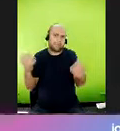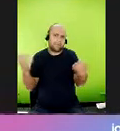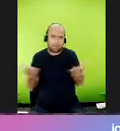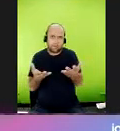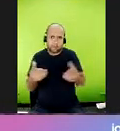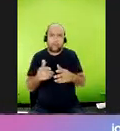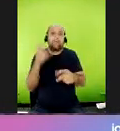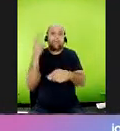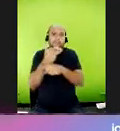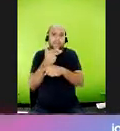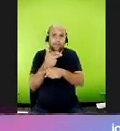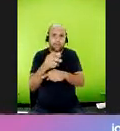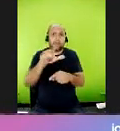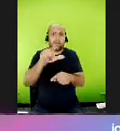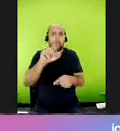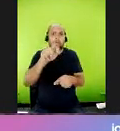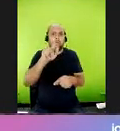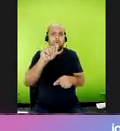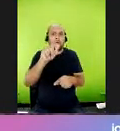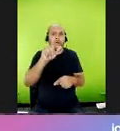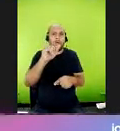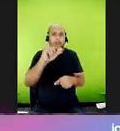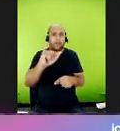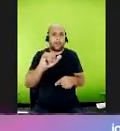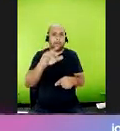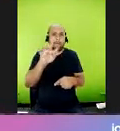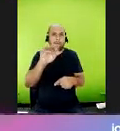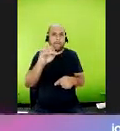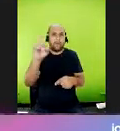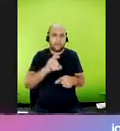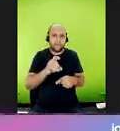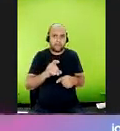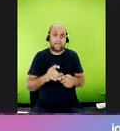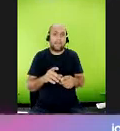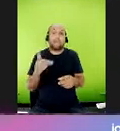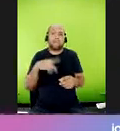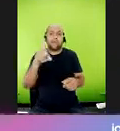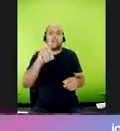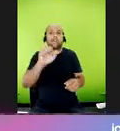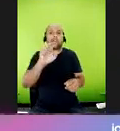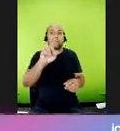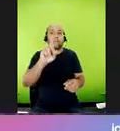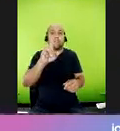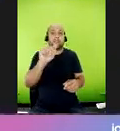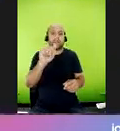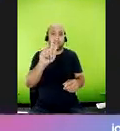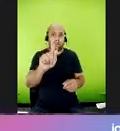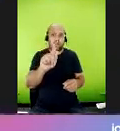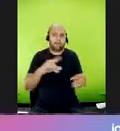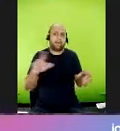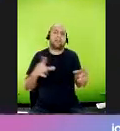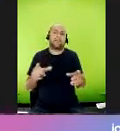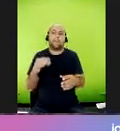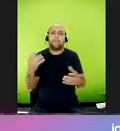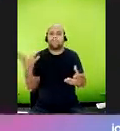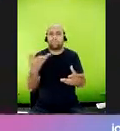com uma loira lá e Fox que é uma drag queen que é incrível né que fala as coisas que eu te orientam muito na Último. e o com